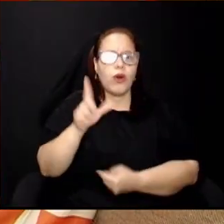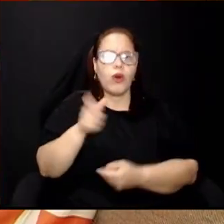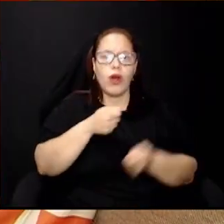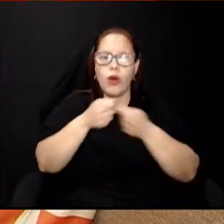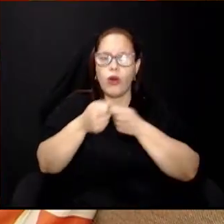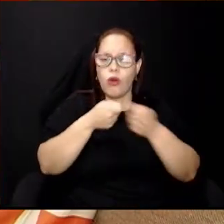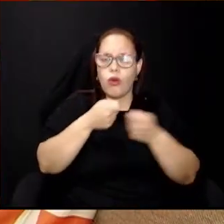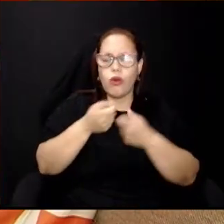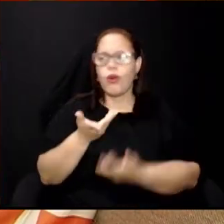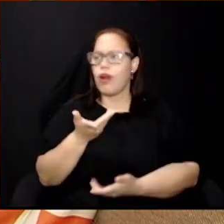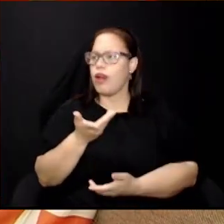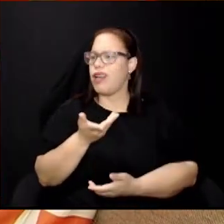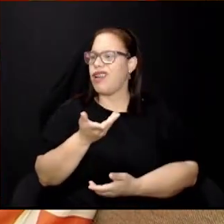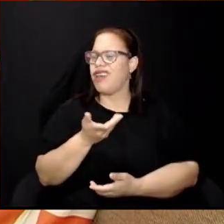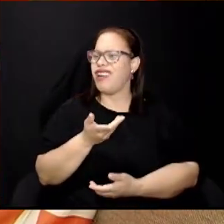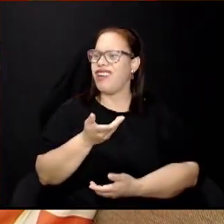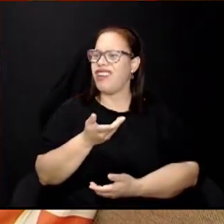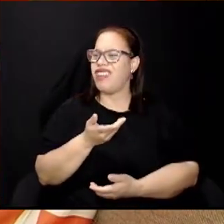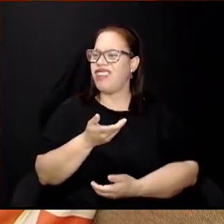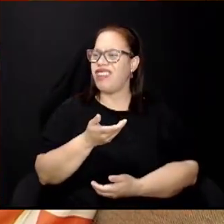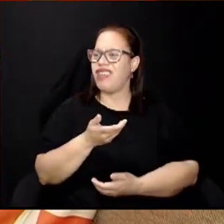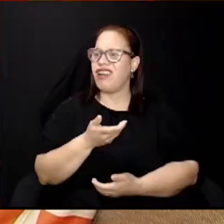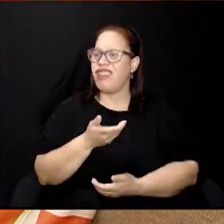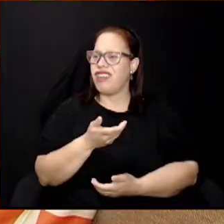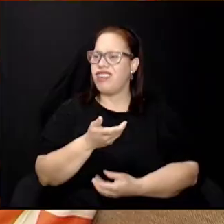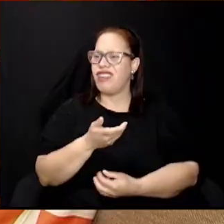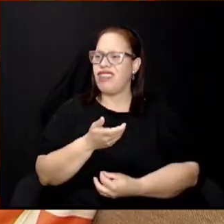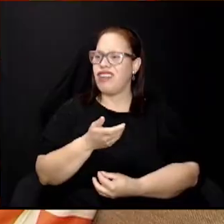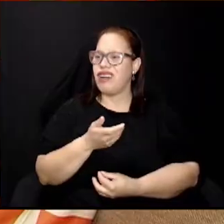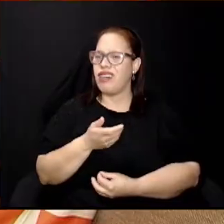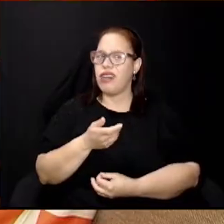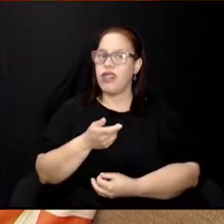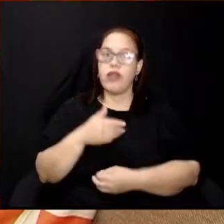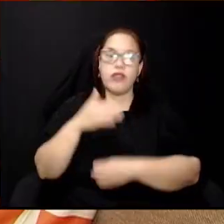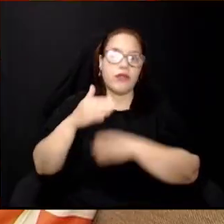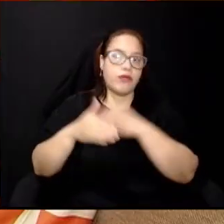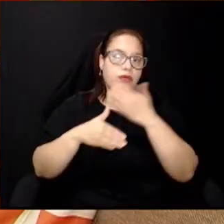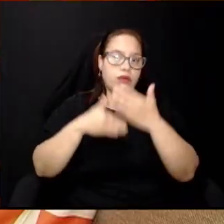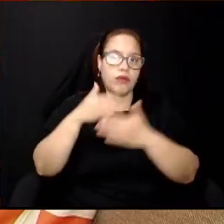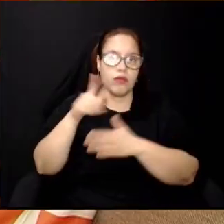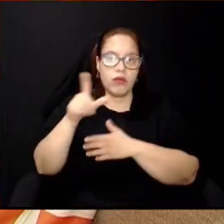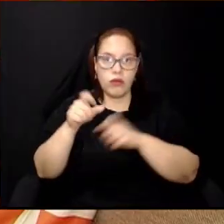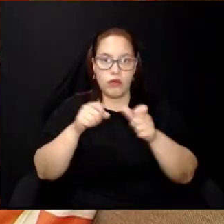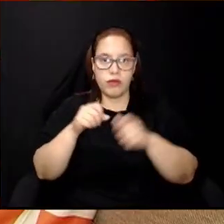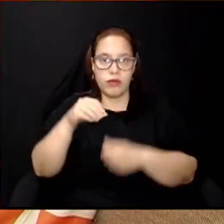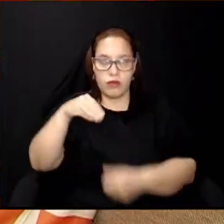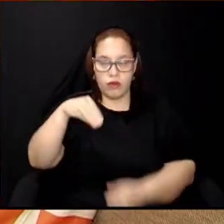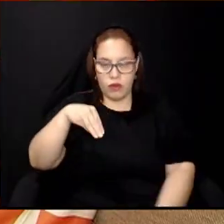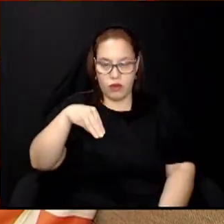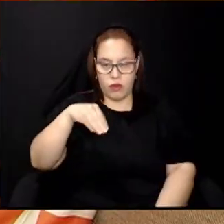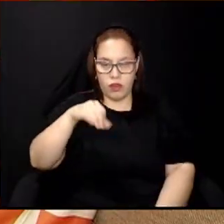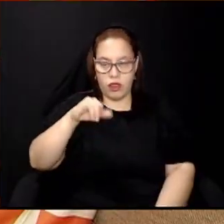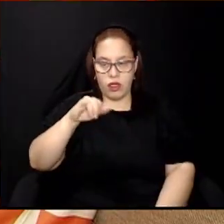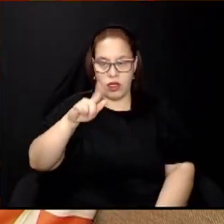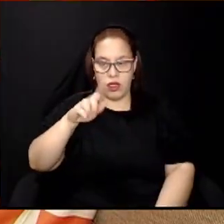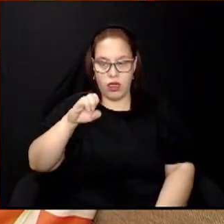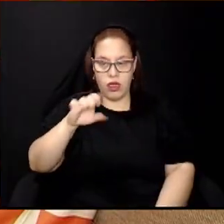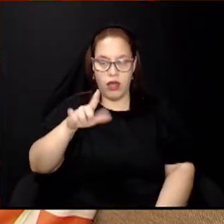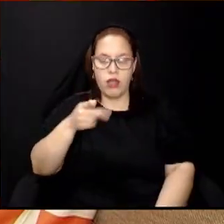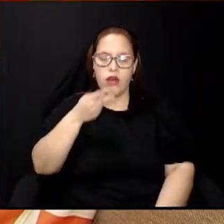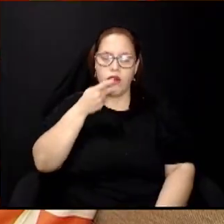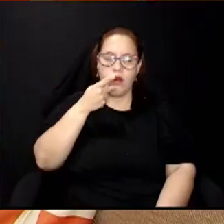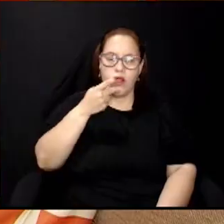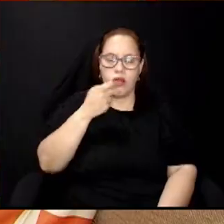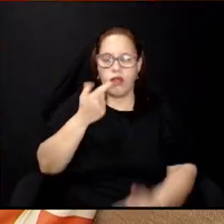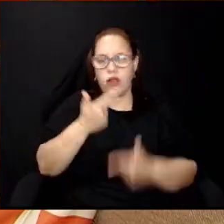isso? E aí a gente foi nesse caminho, aí o Miguel já começou a ter algumas questões de fala, com 2